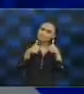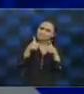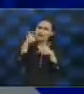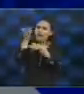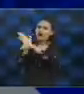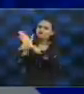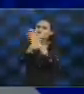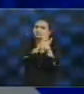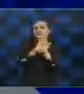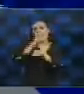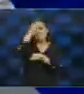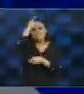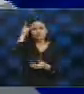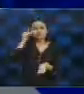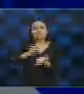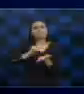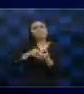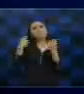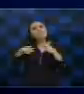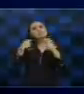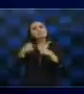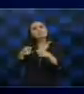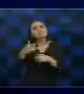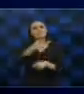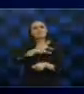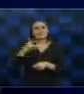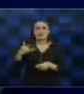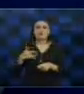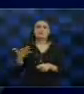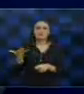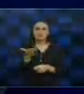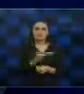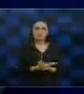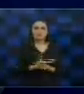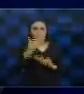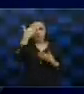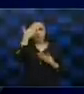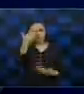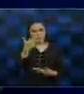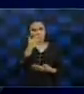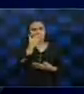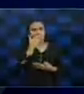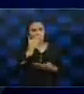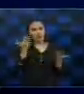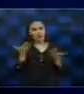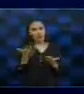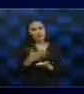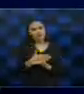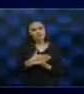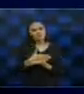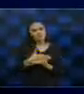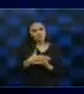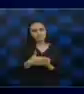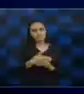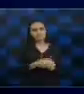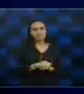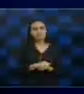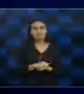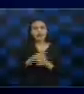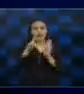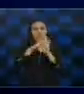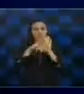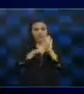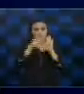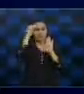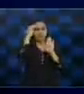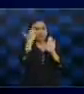que estejam fora da área de cobertura num esforço sobre-humano do nosso pessoal. Obrigado, candidato Arthur. Agora, seguindo a regra, o